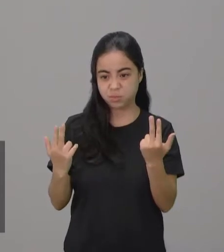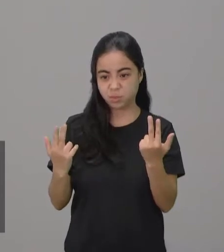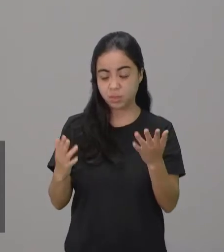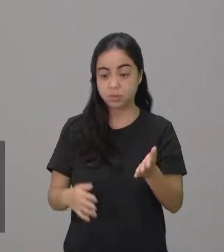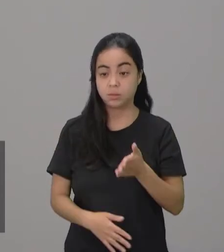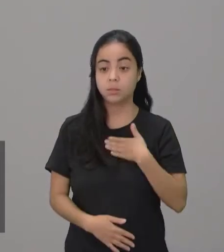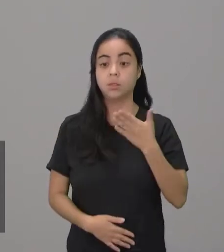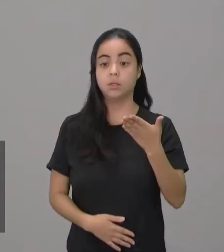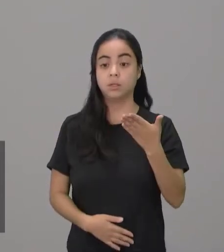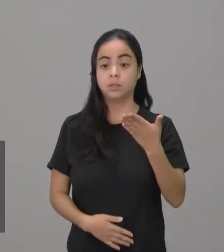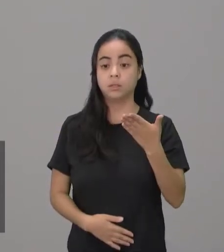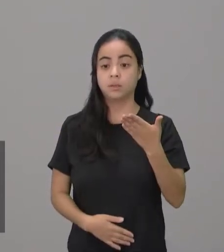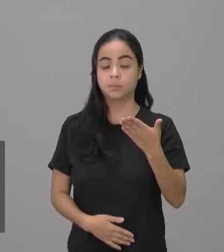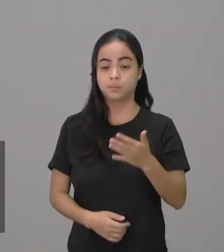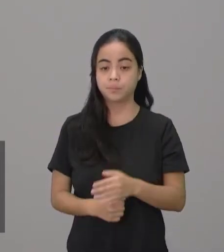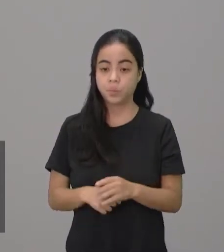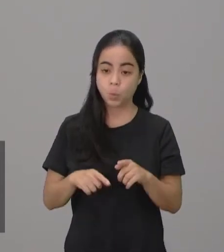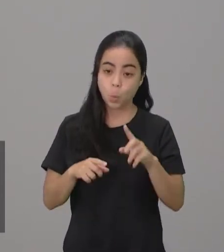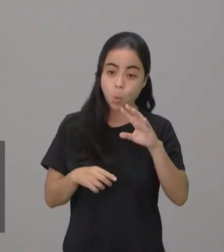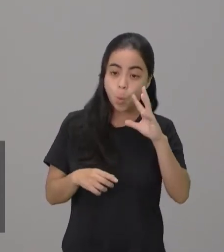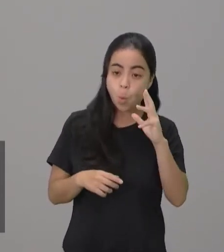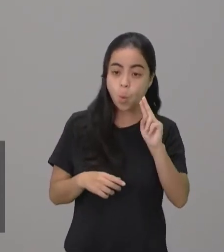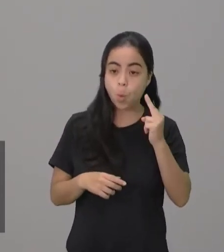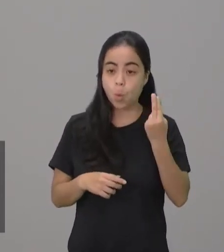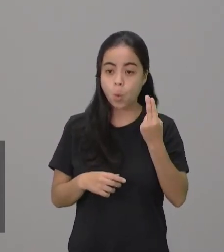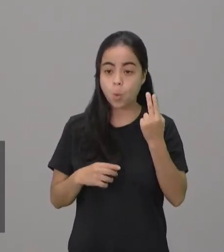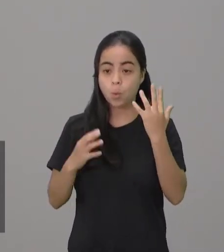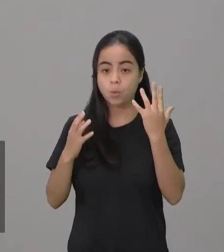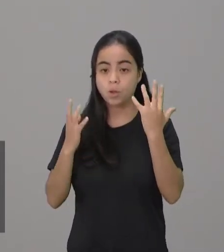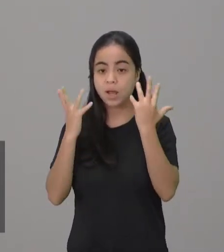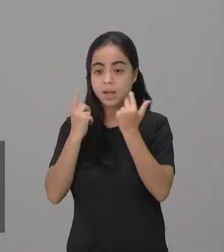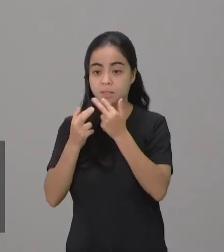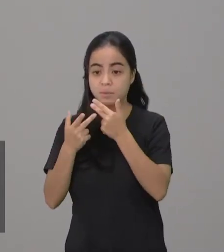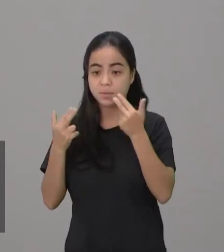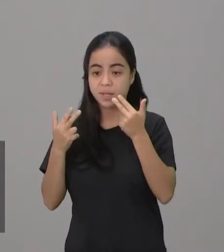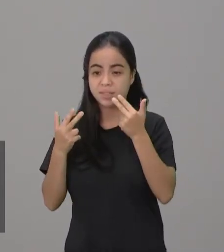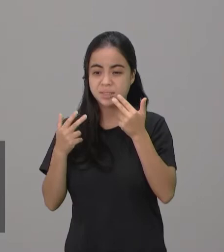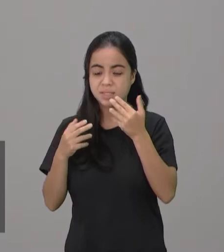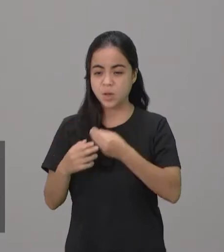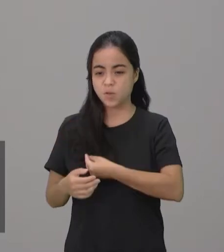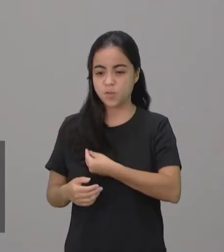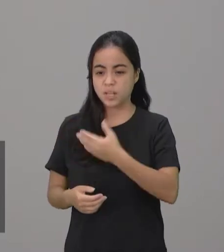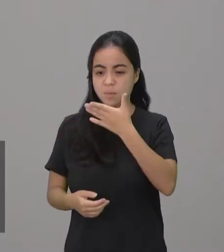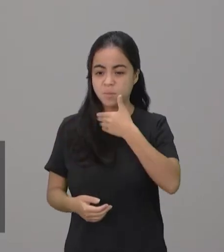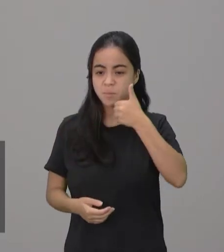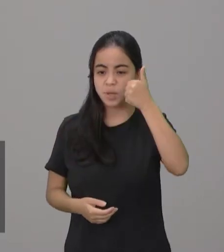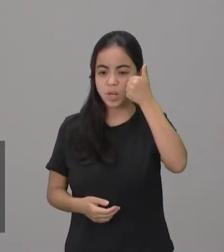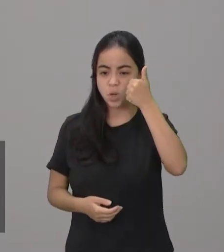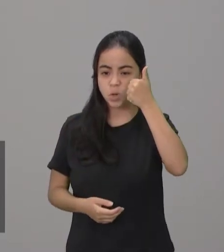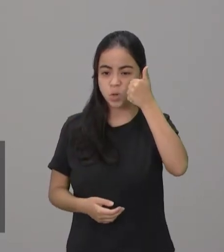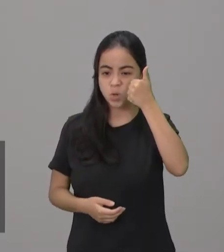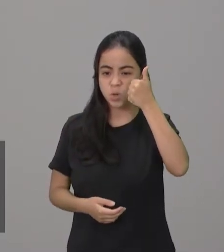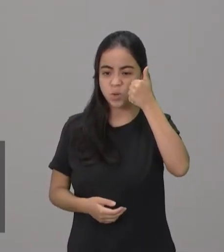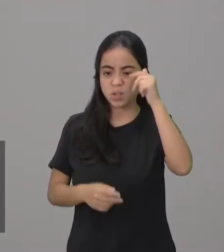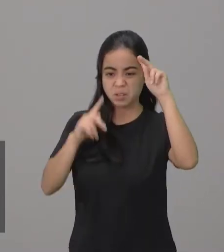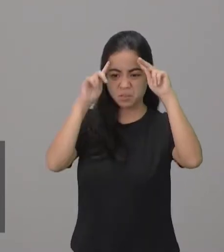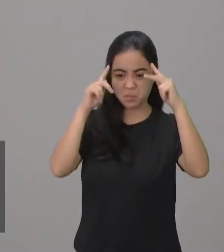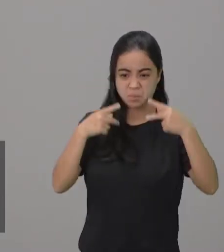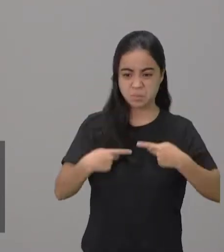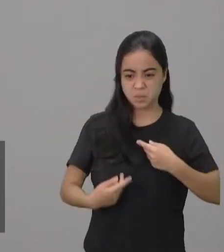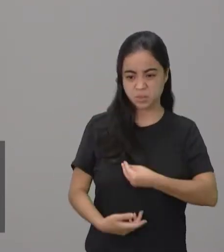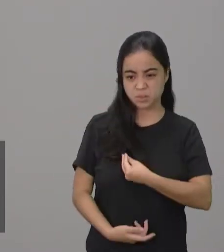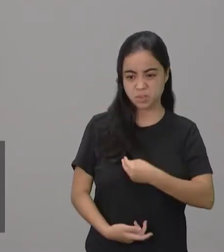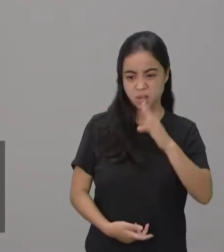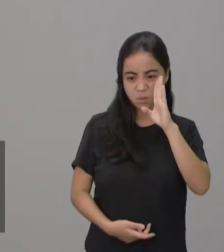né? Ou então animais que vivem melhor do que seres humanos também. Então, quando a gente equipara a condição do ser